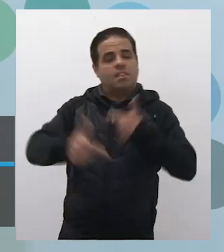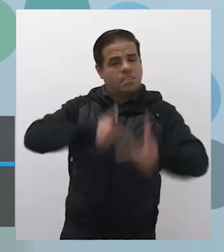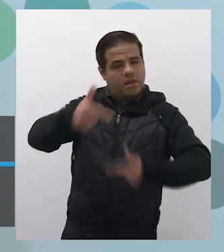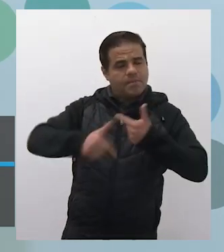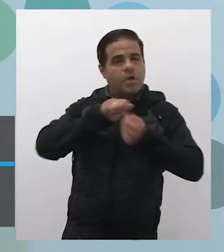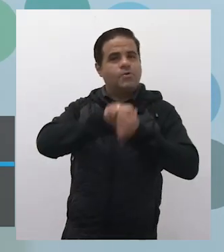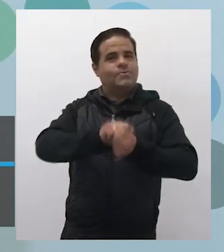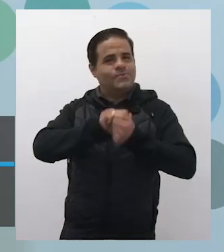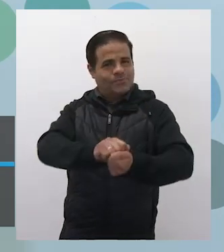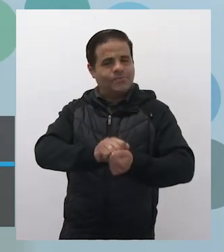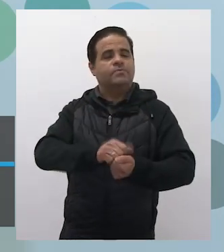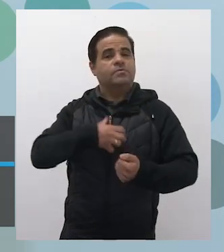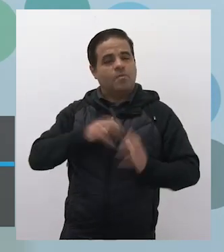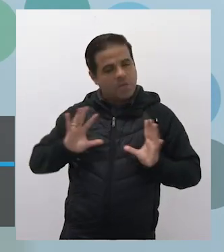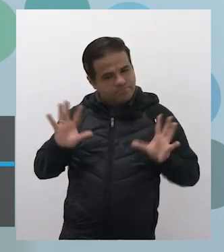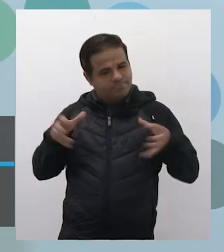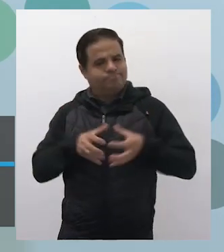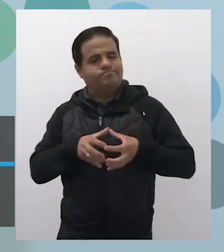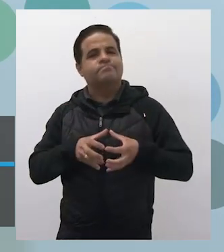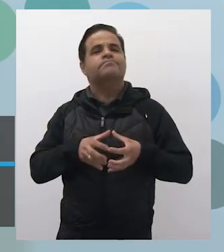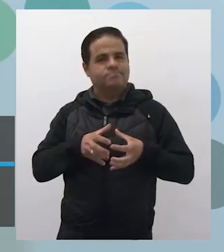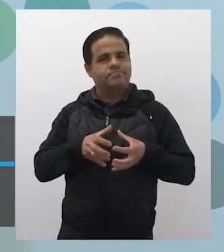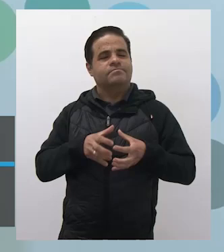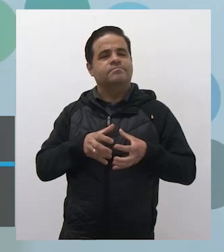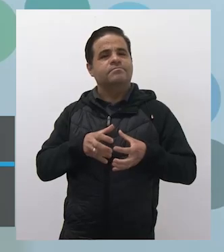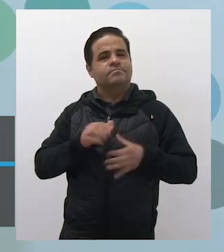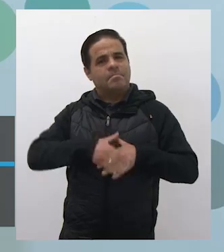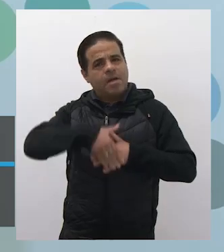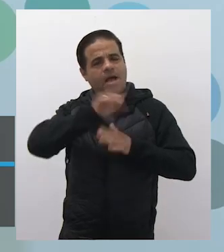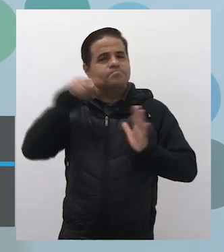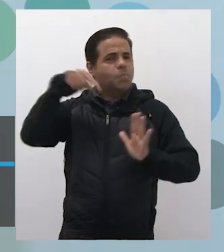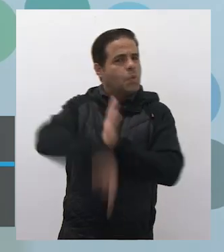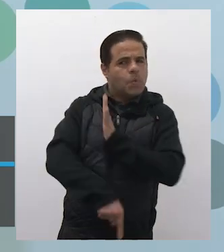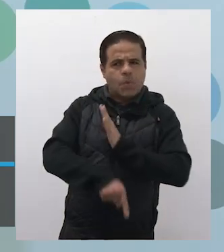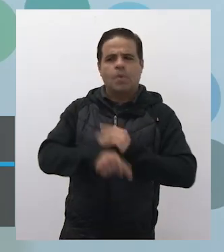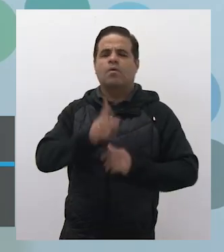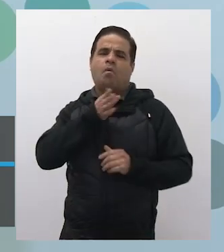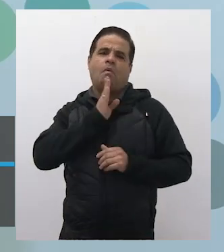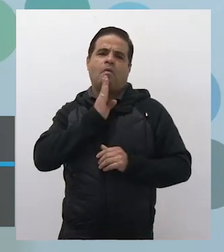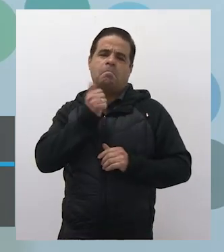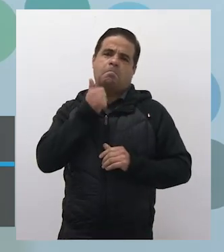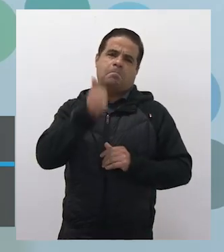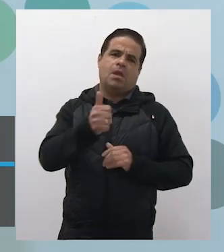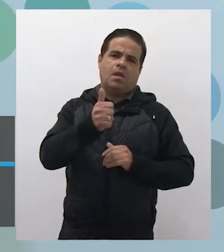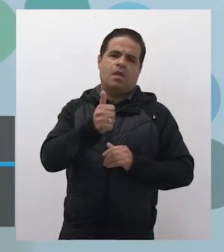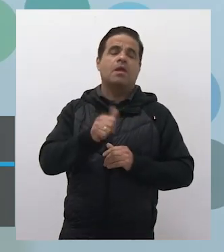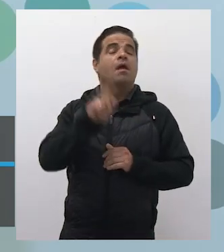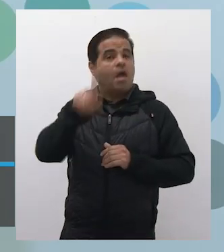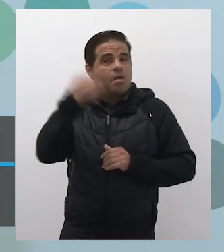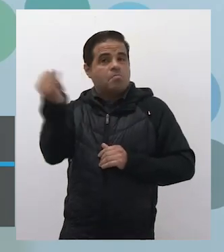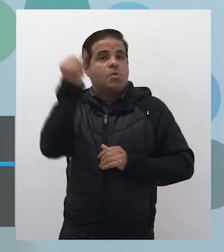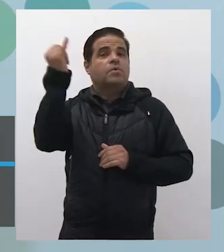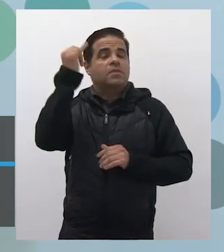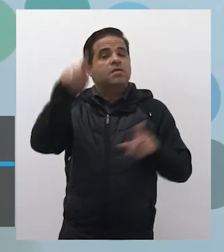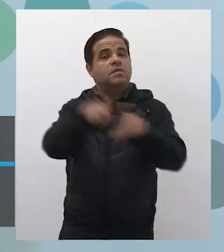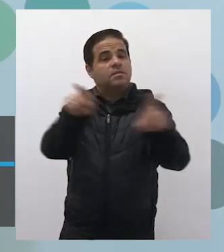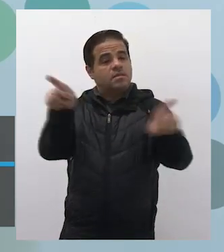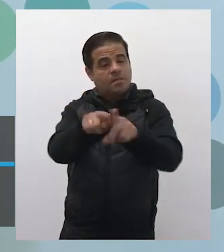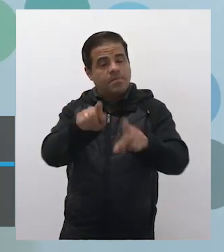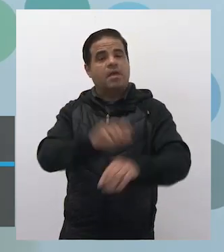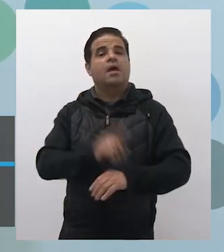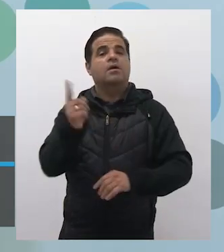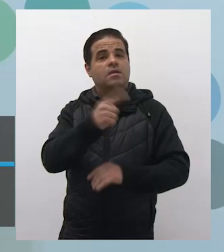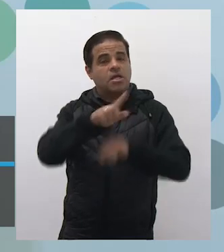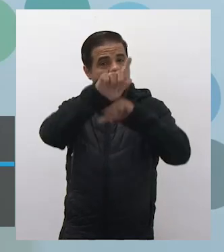trabalho de forma coletiva, assim, mais intenso, né? Então, é importante também, né,